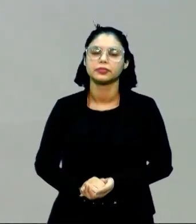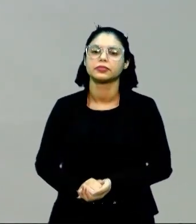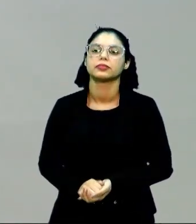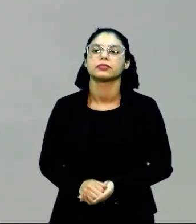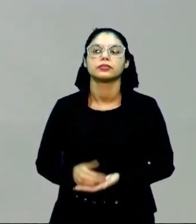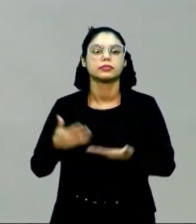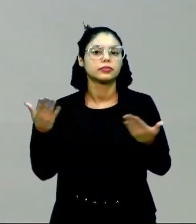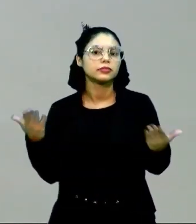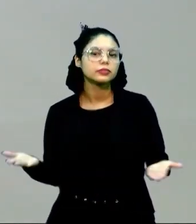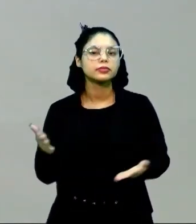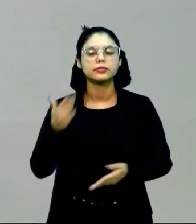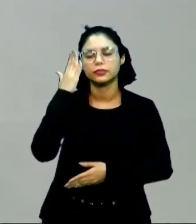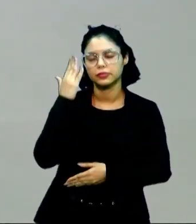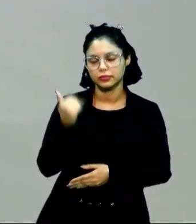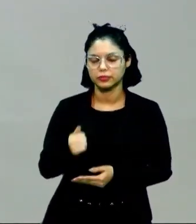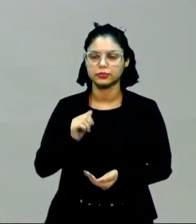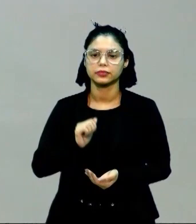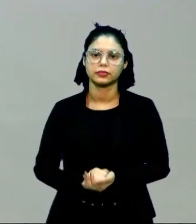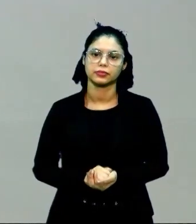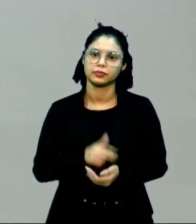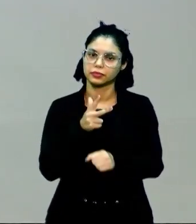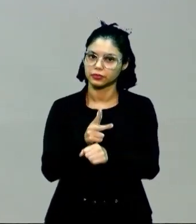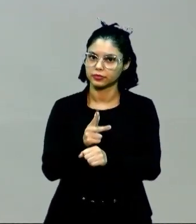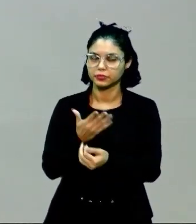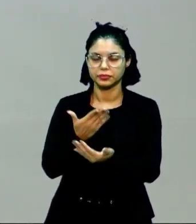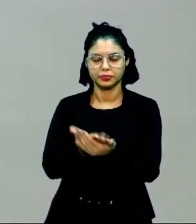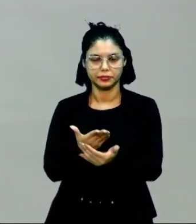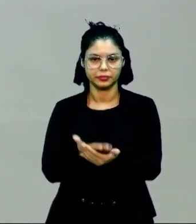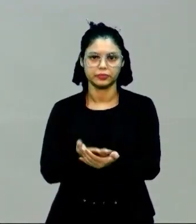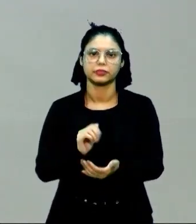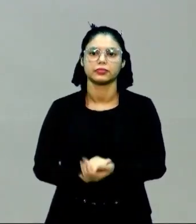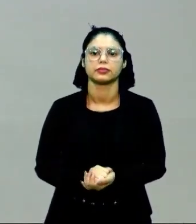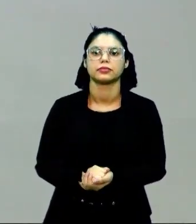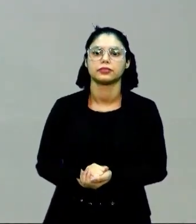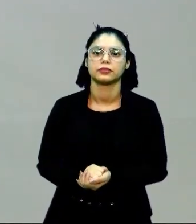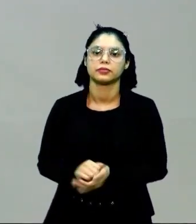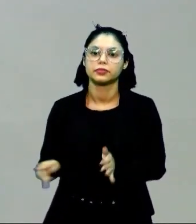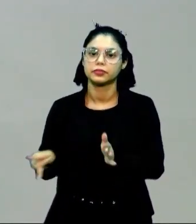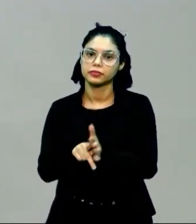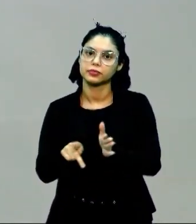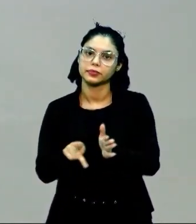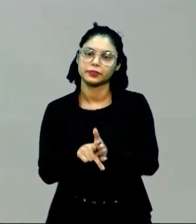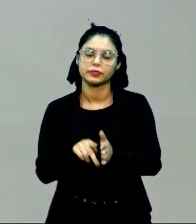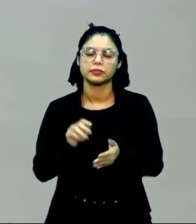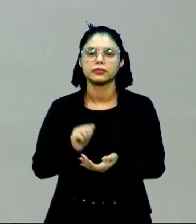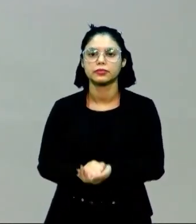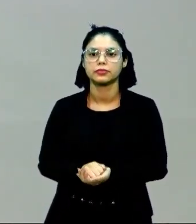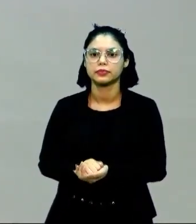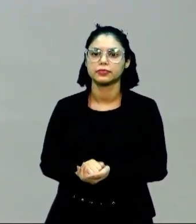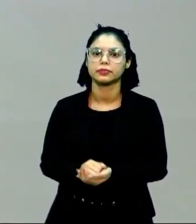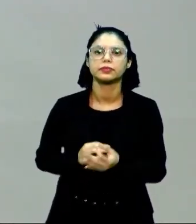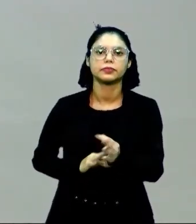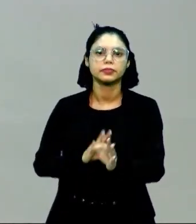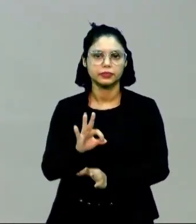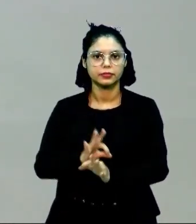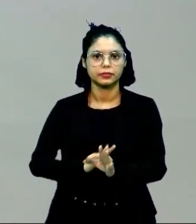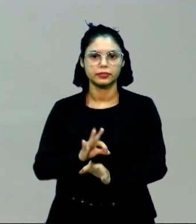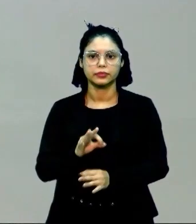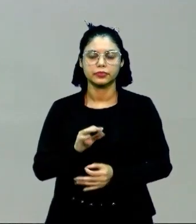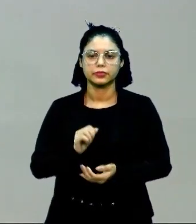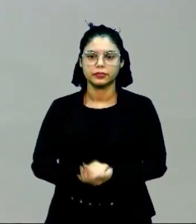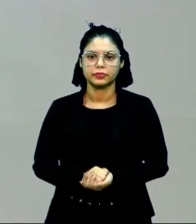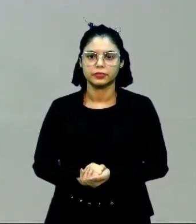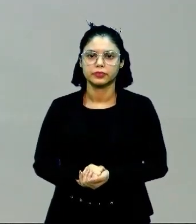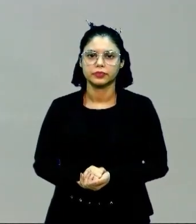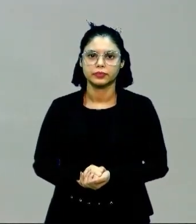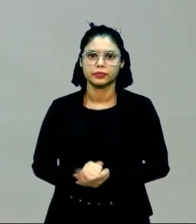Sociologia. E vocês sabem que esta videoaula ela está destinada à sua preparação